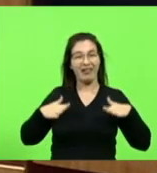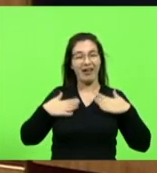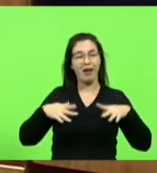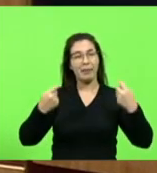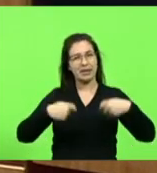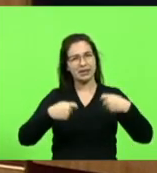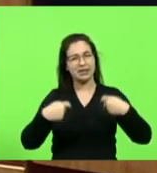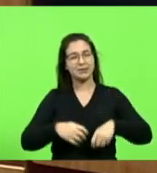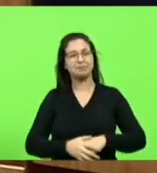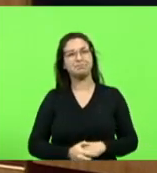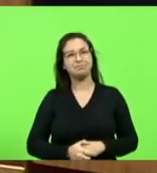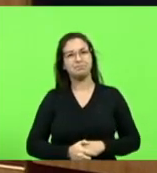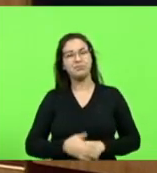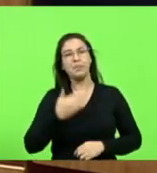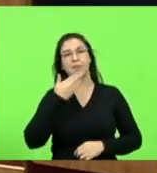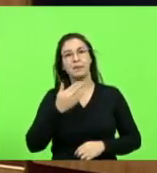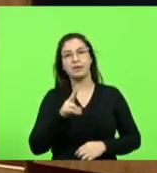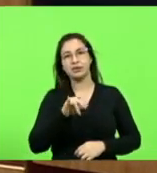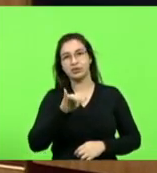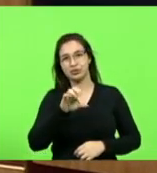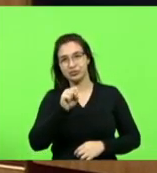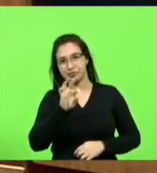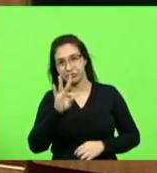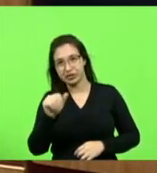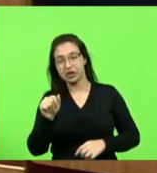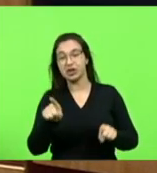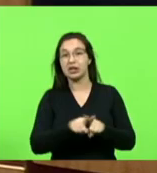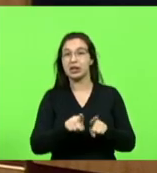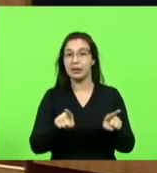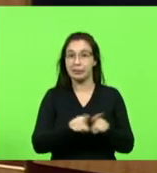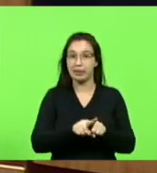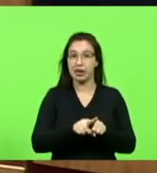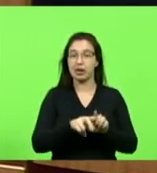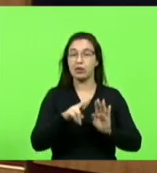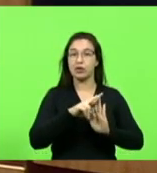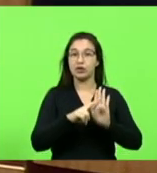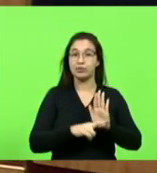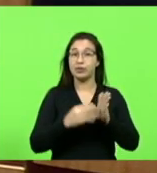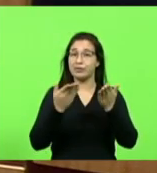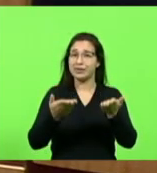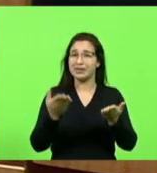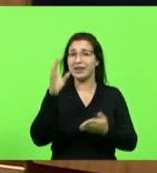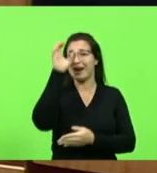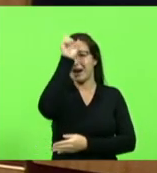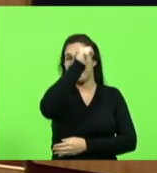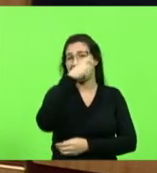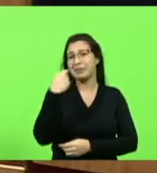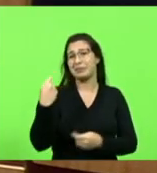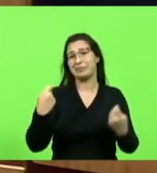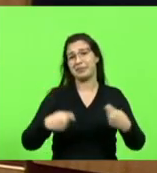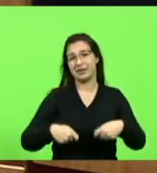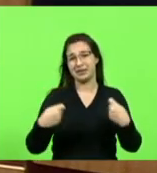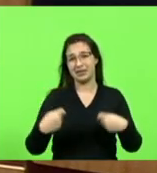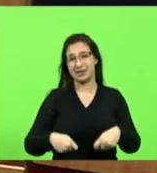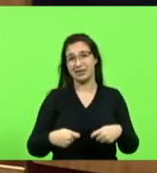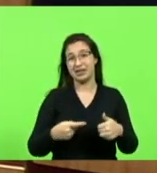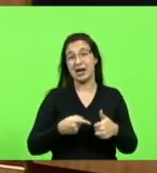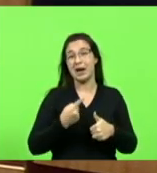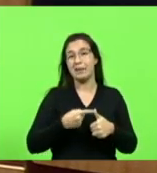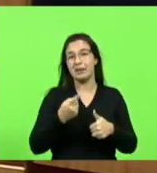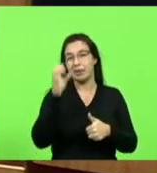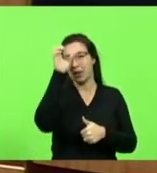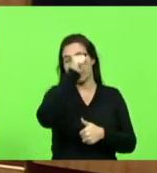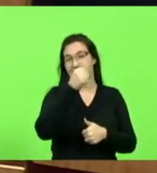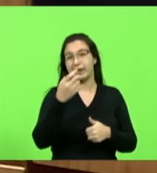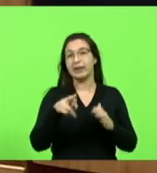pedido de vista e ao regimento, o senhor tem que aprender quem tem que primeiro aprender o regimento é o